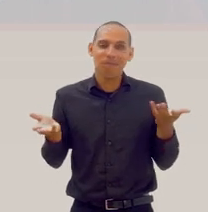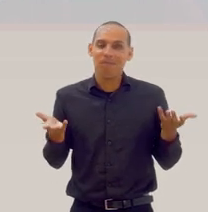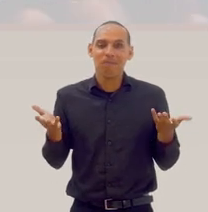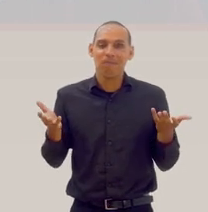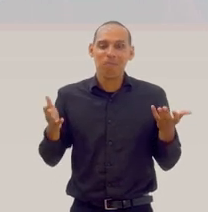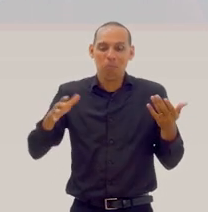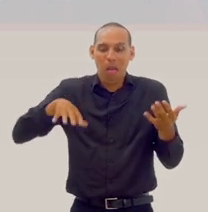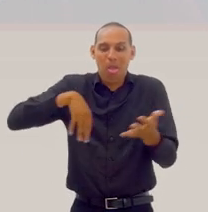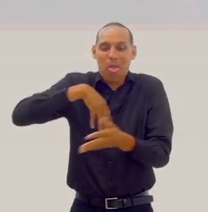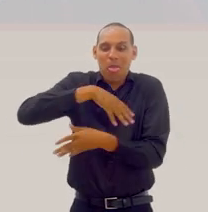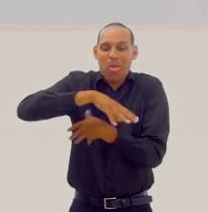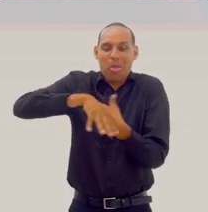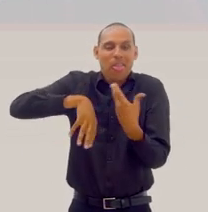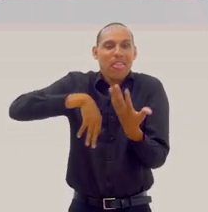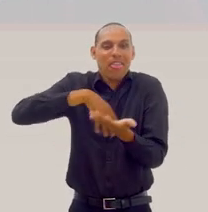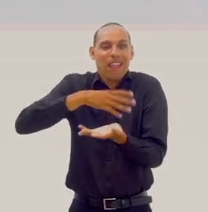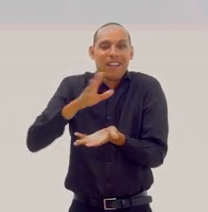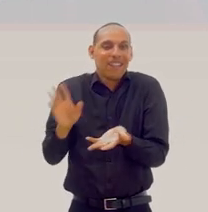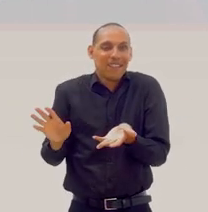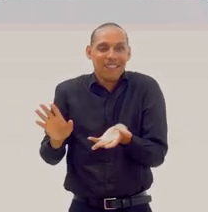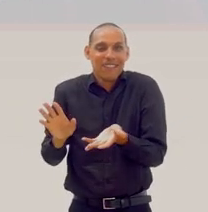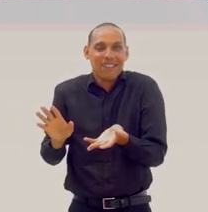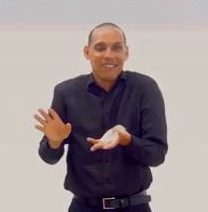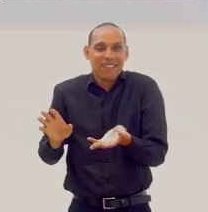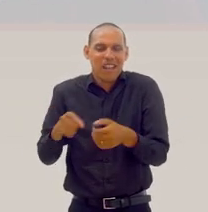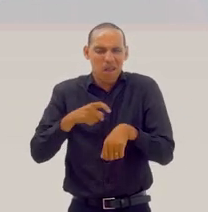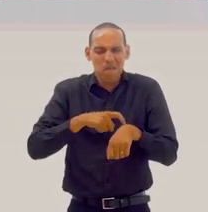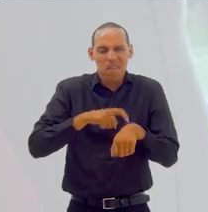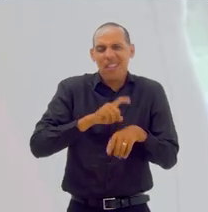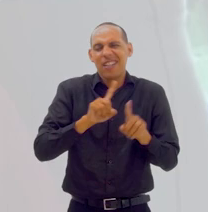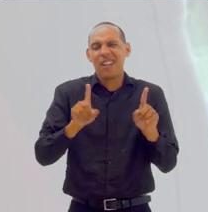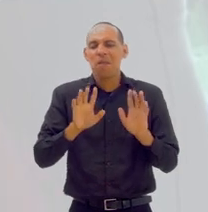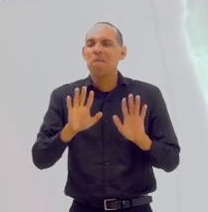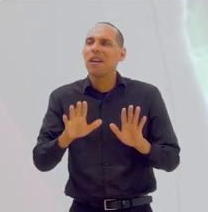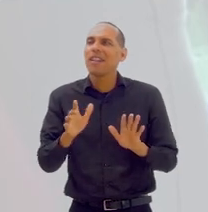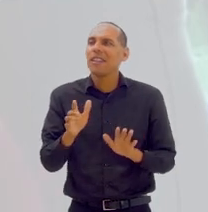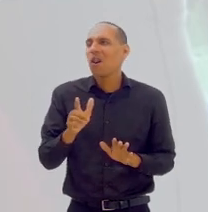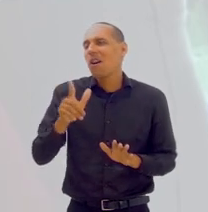era um descompasso, né? Eu não diria impontualidade, mas